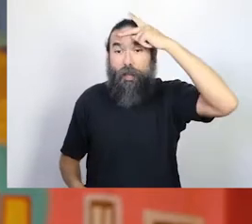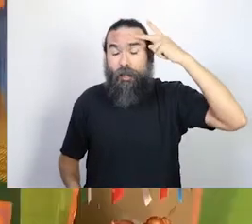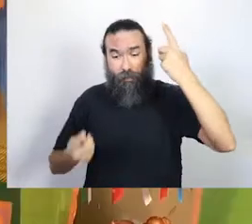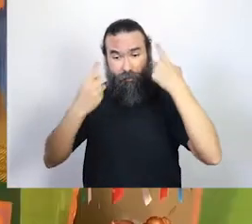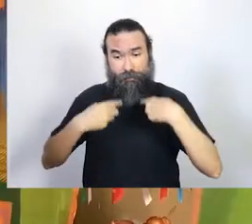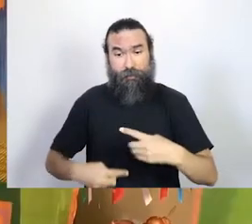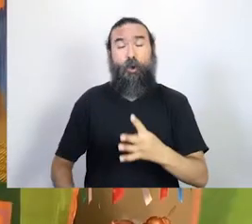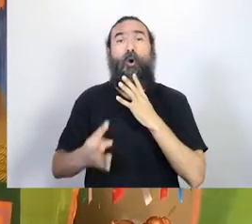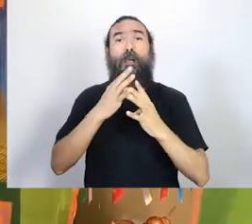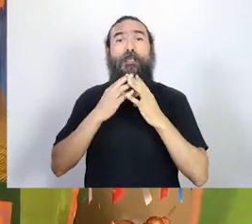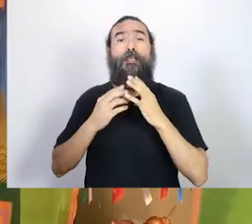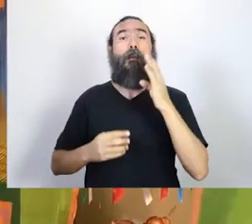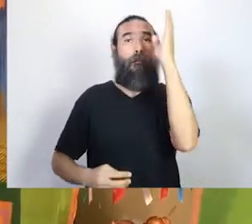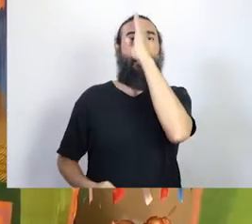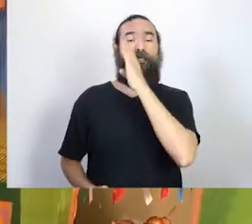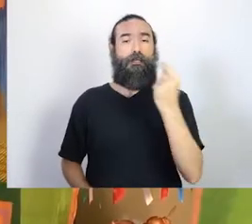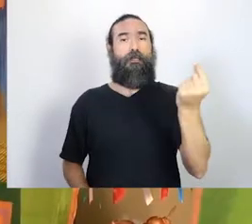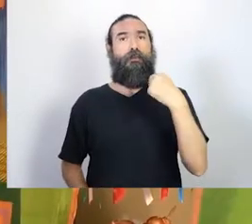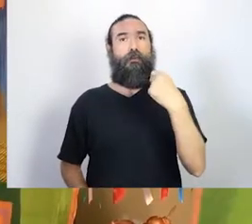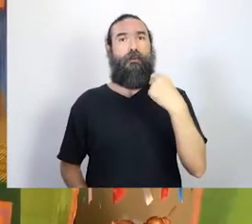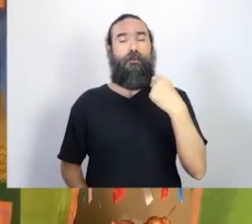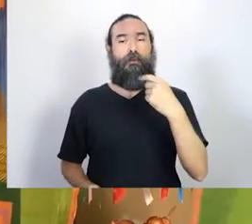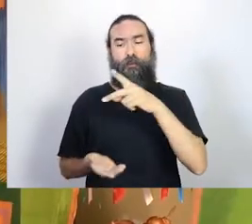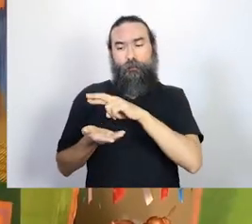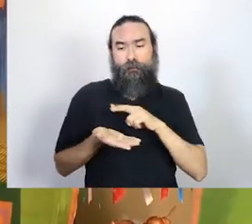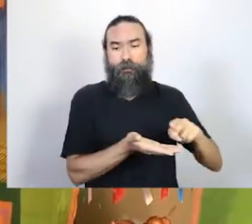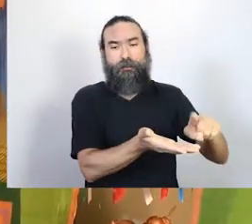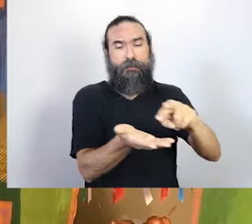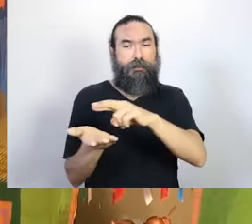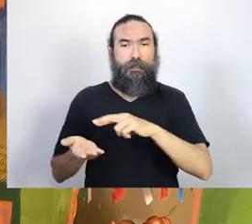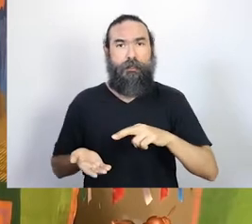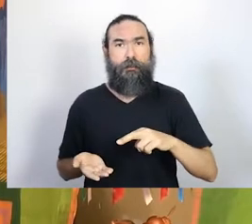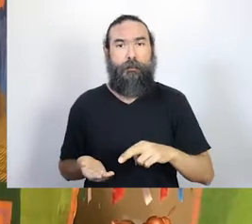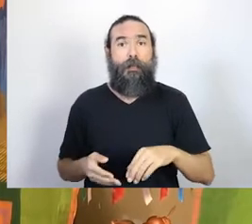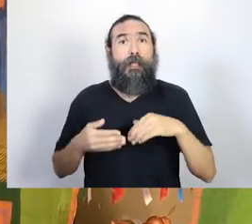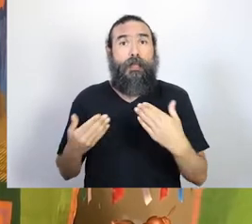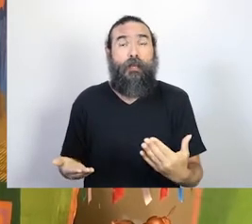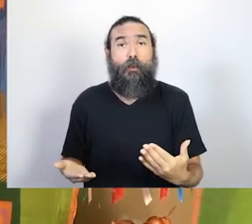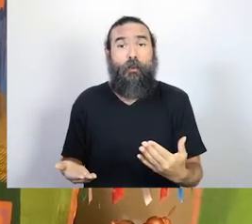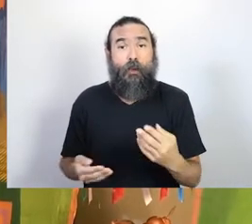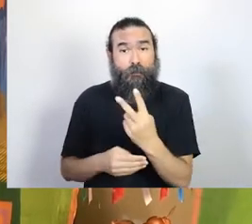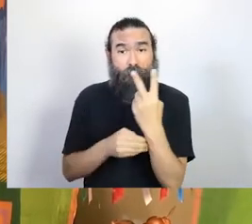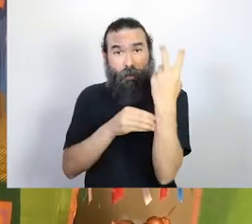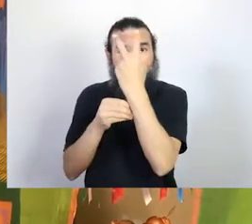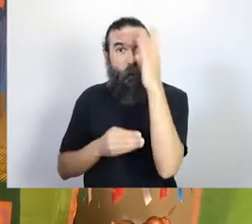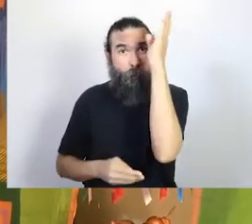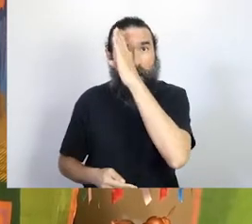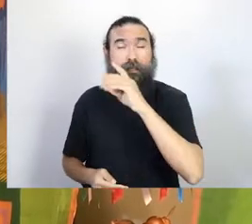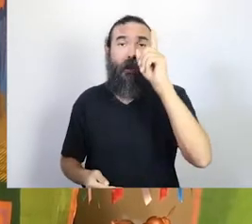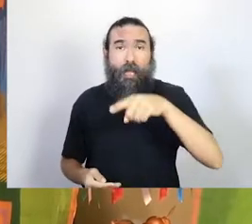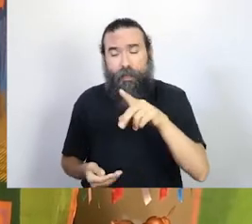em sua máxima diversidade cultural. Eu acho que a grande riqueza do Brasil está na